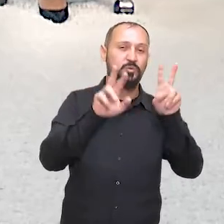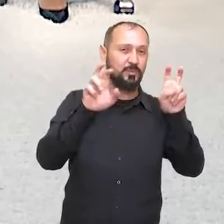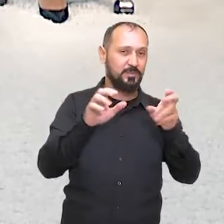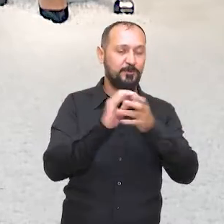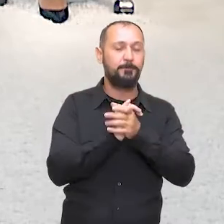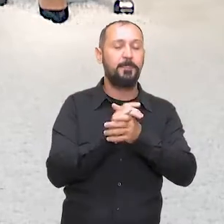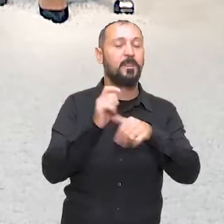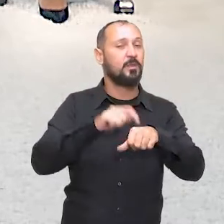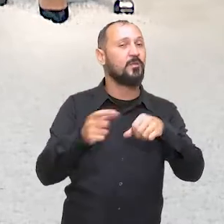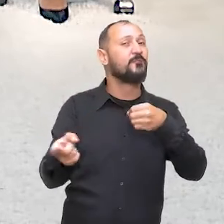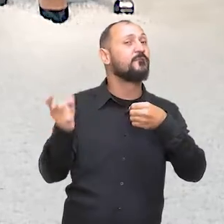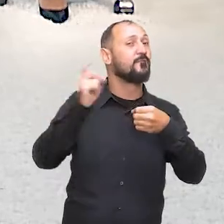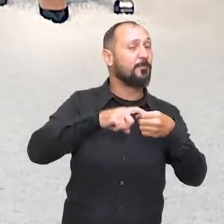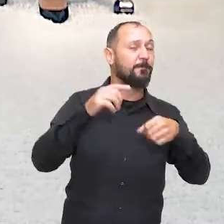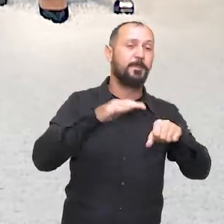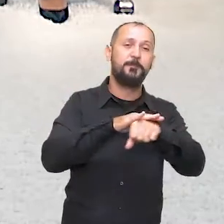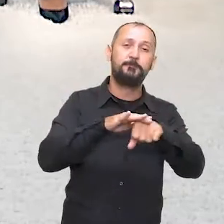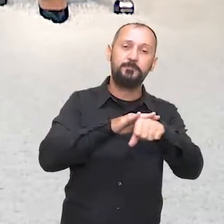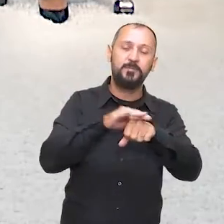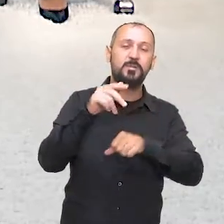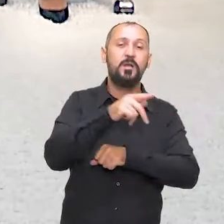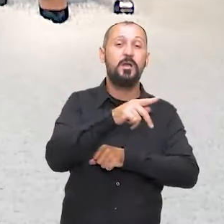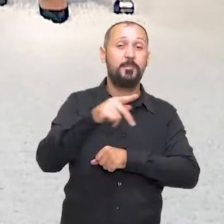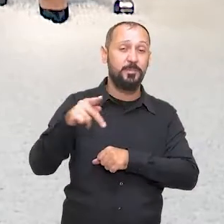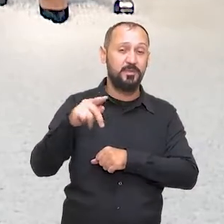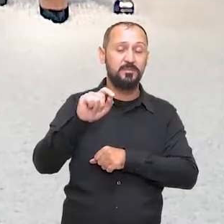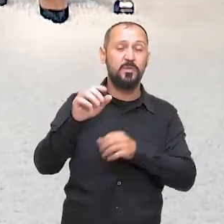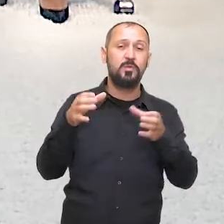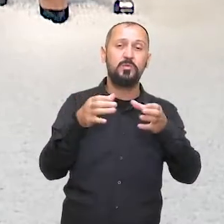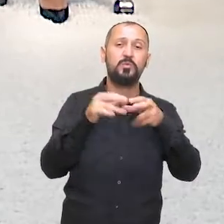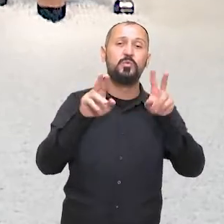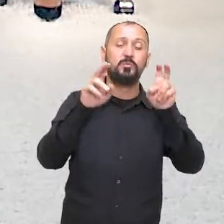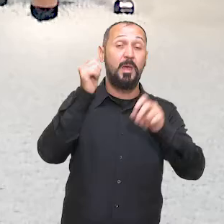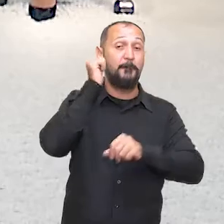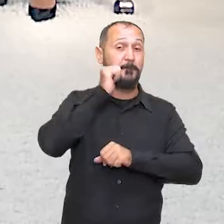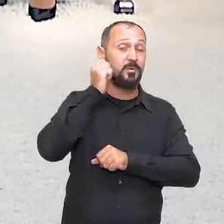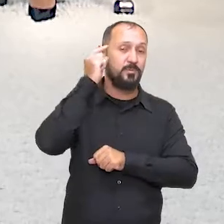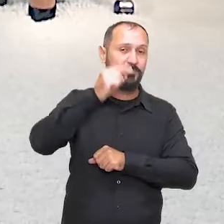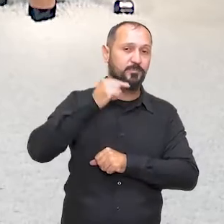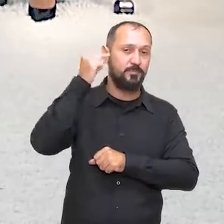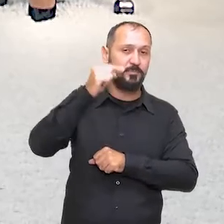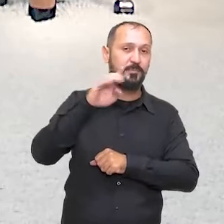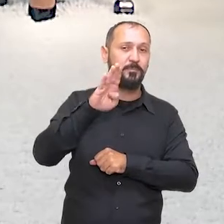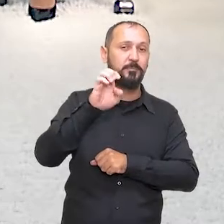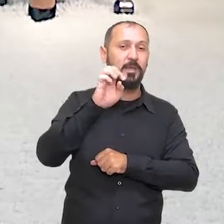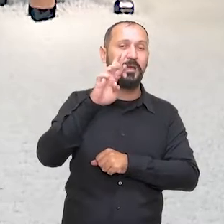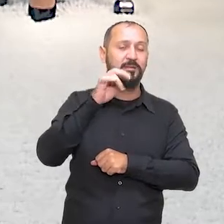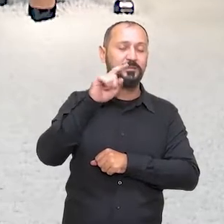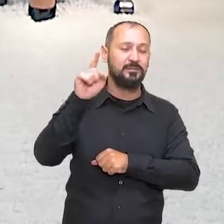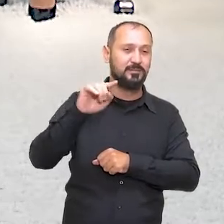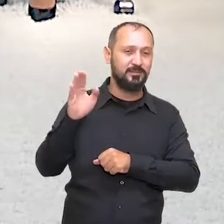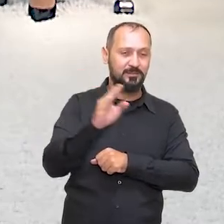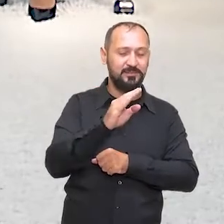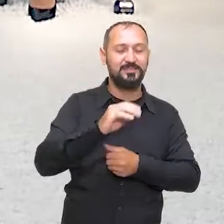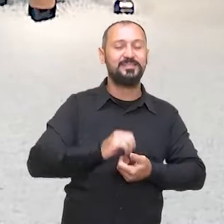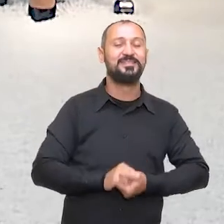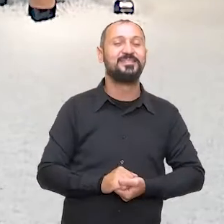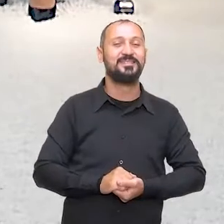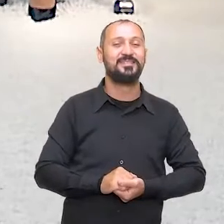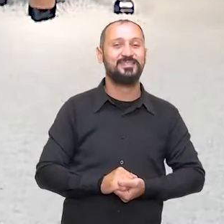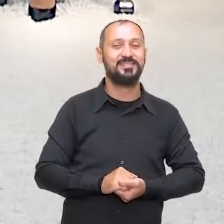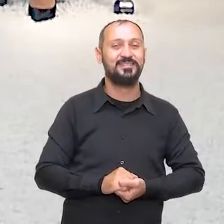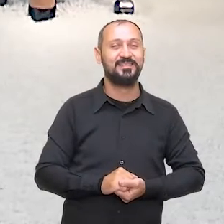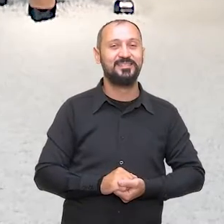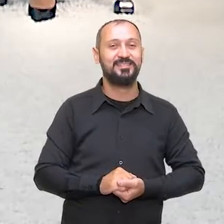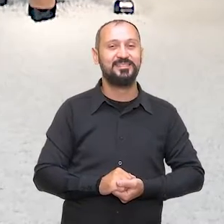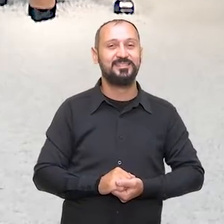porque hoje o programa é dedicado às comissões. No retorno, eu vou conversar com a presidente da Comissão da Mulher Advogada,